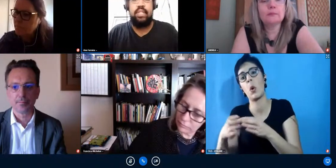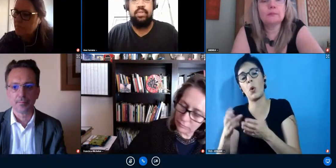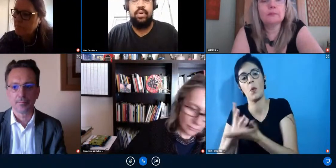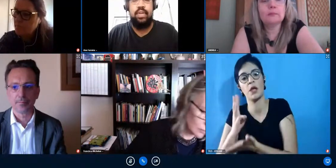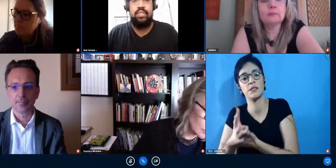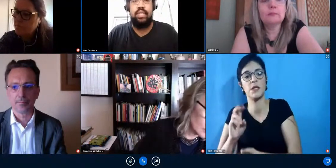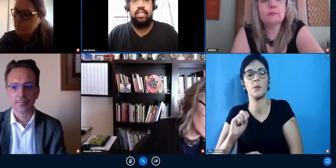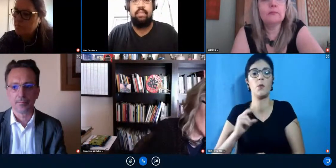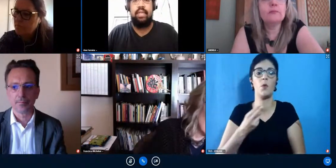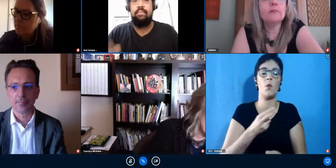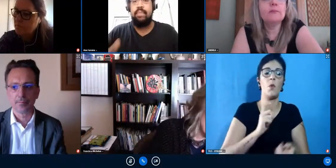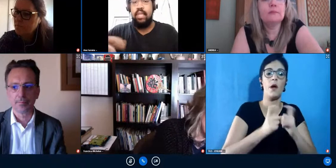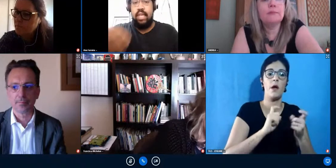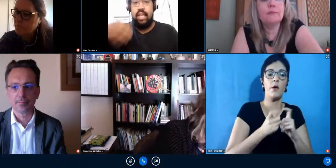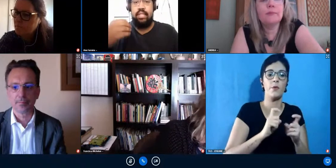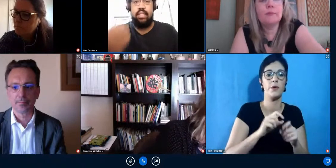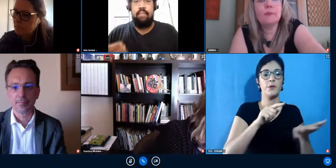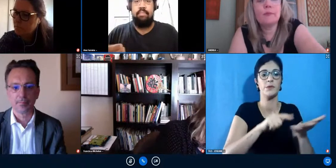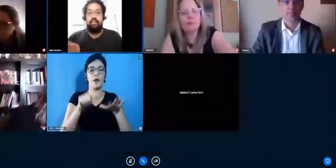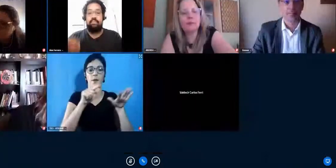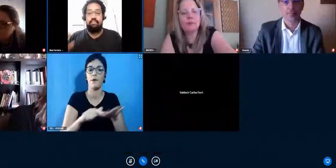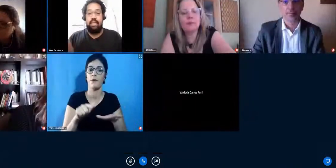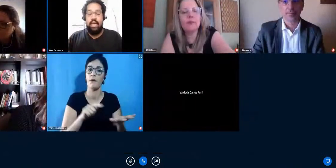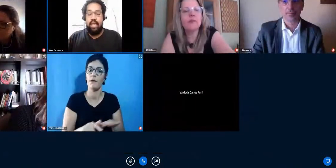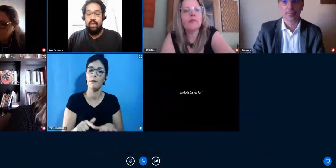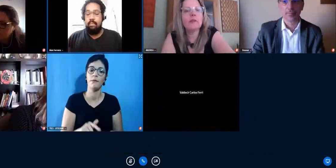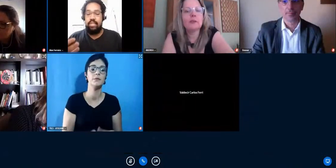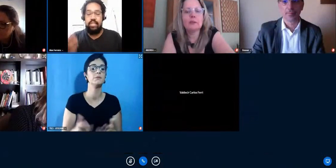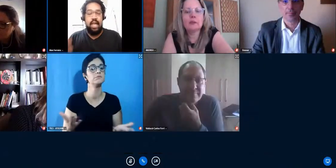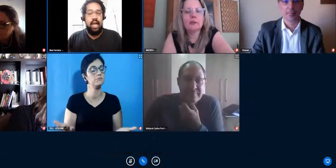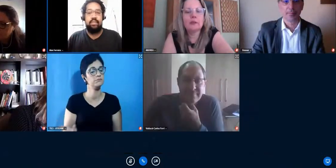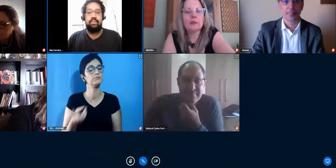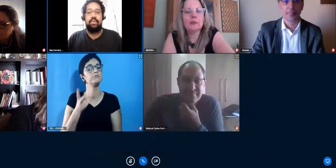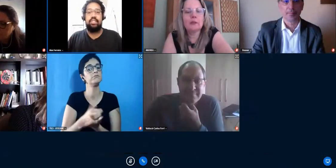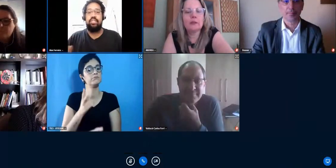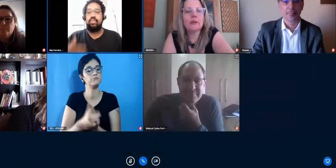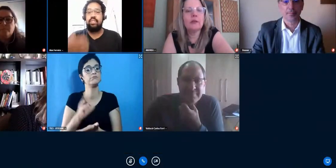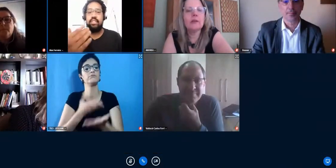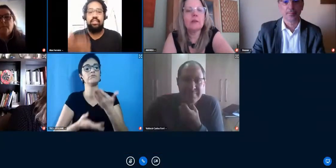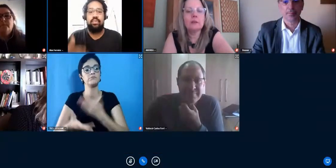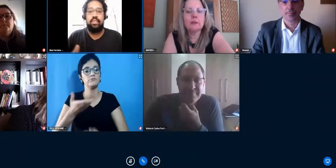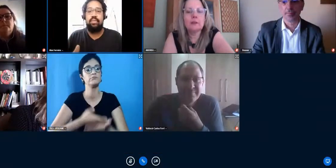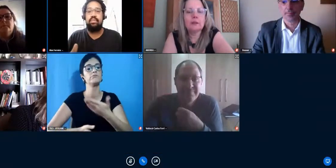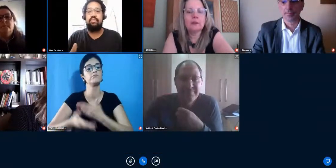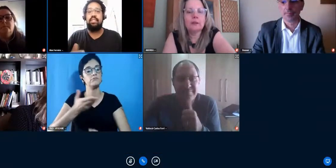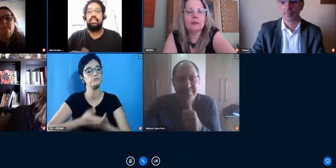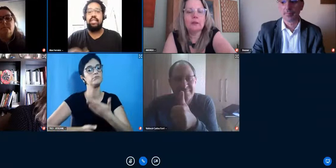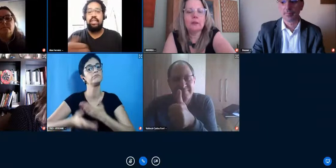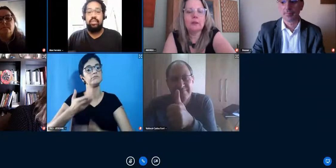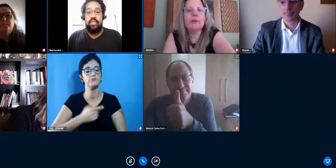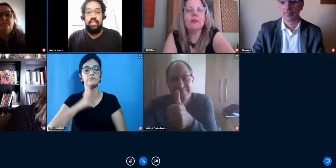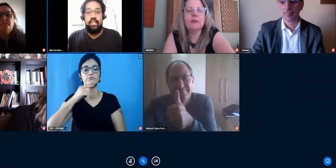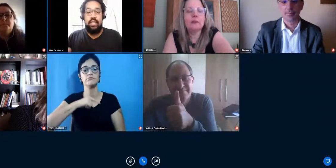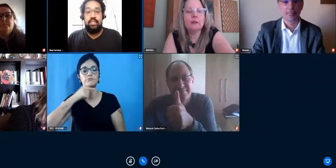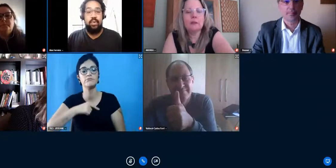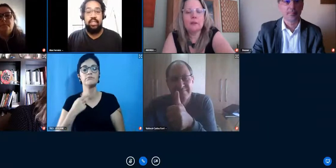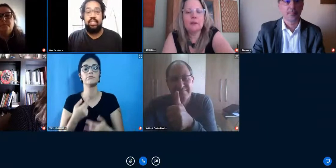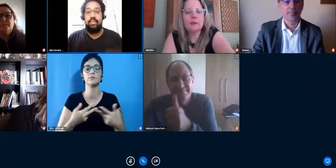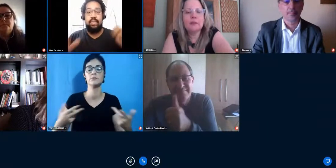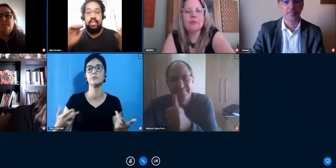nossas reuniões toda semana, eles sempre compartilharam com a gente todas as suas dúvidas, todas